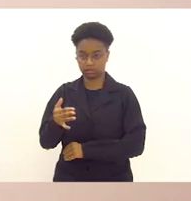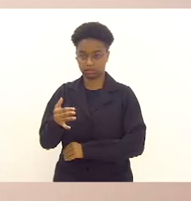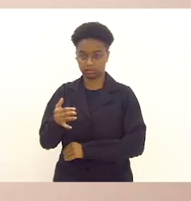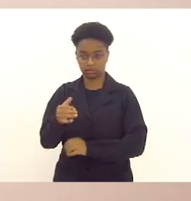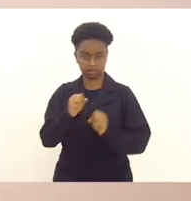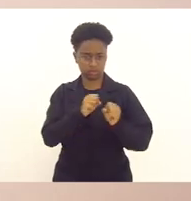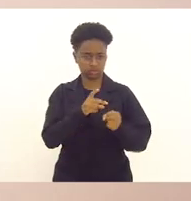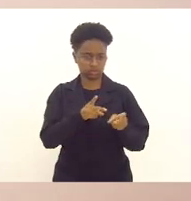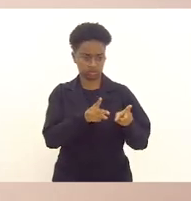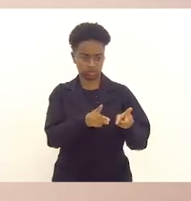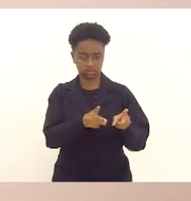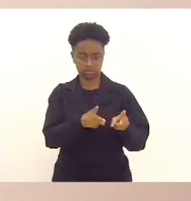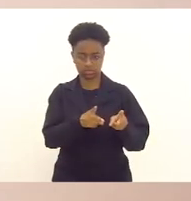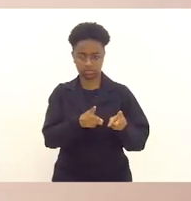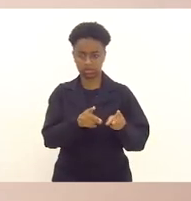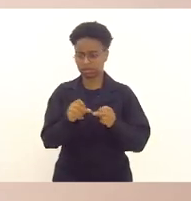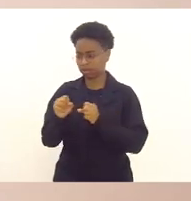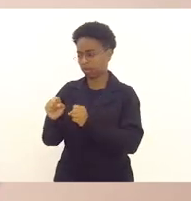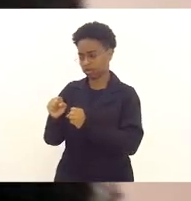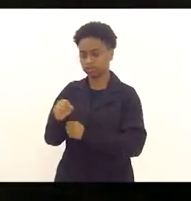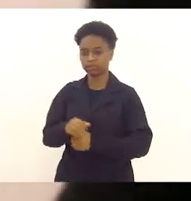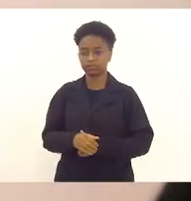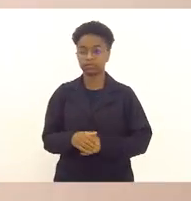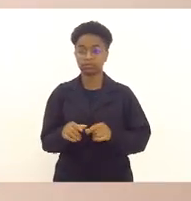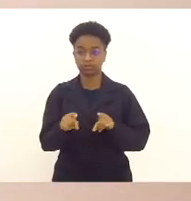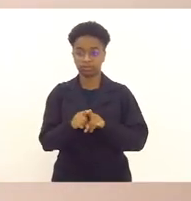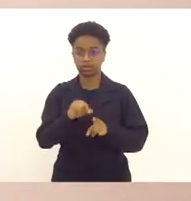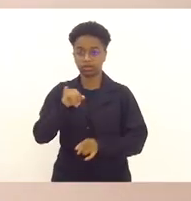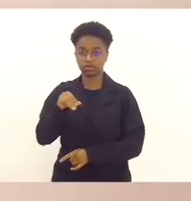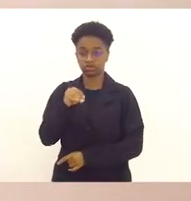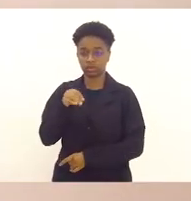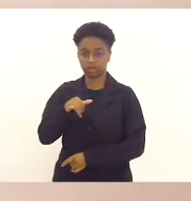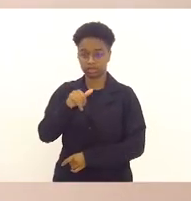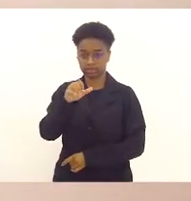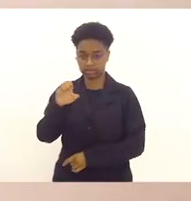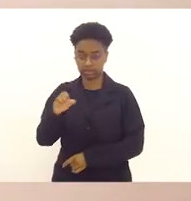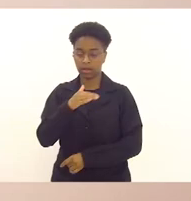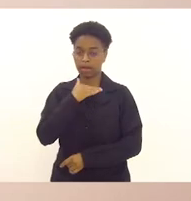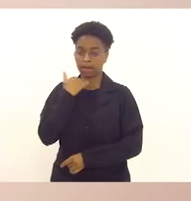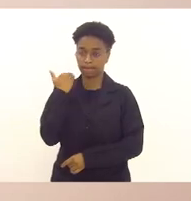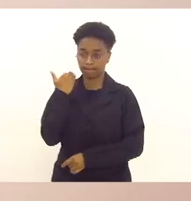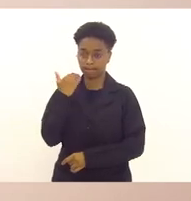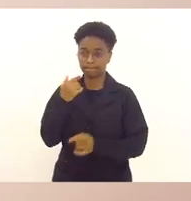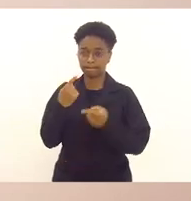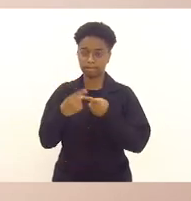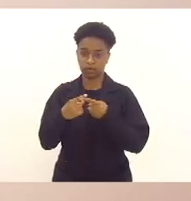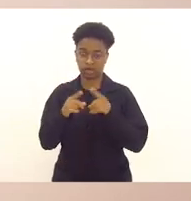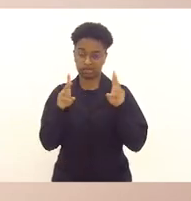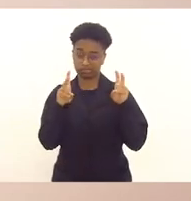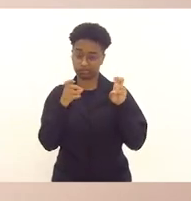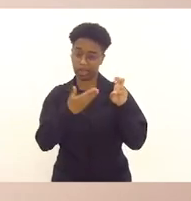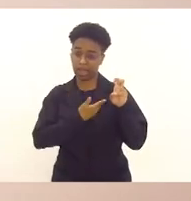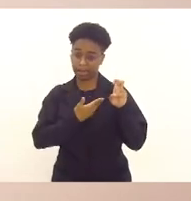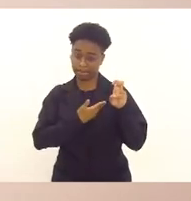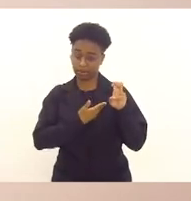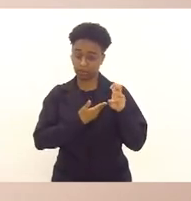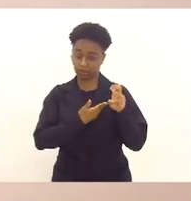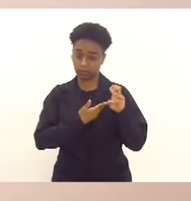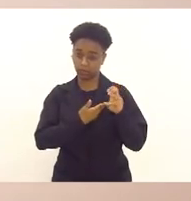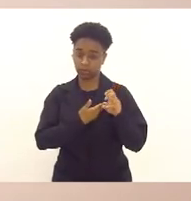posso continuar Pode claro temos o caso da Joyce foi assassinada por um suposto amigo que